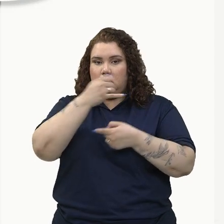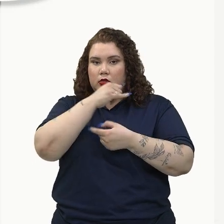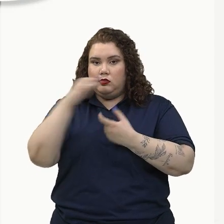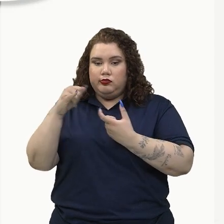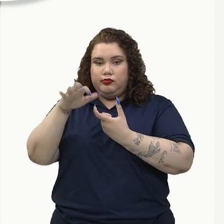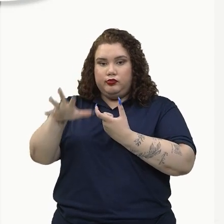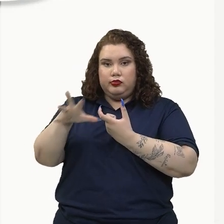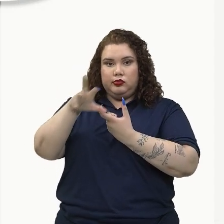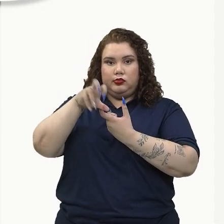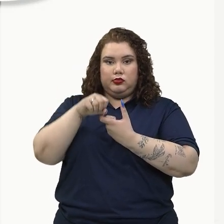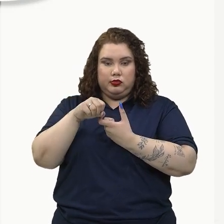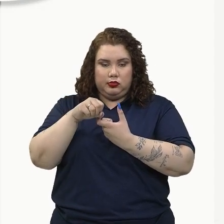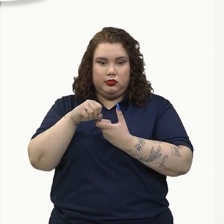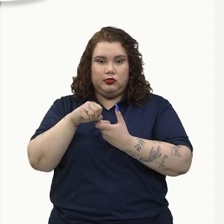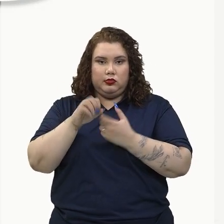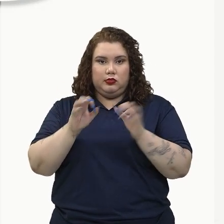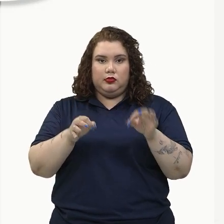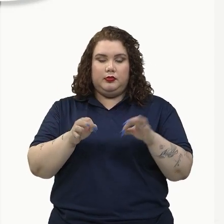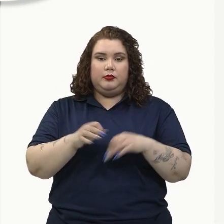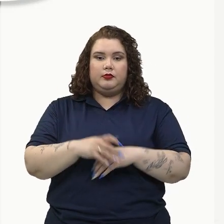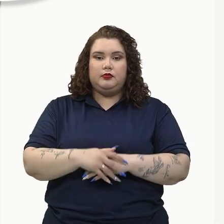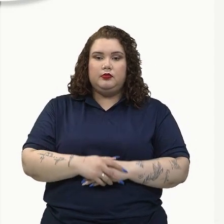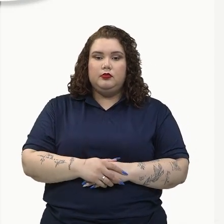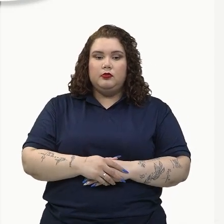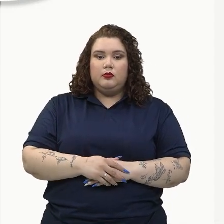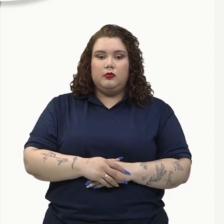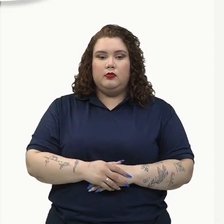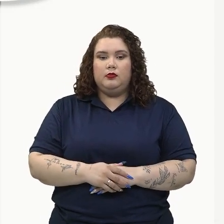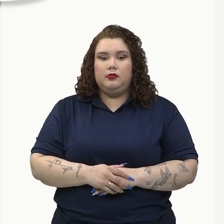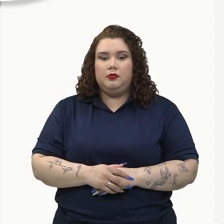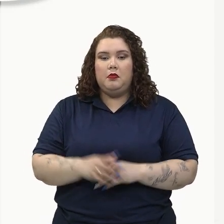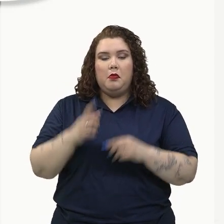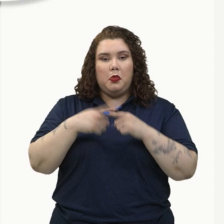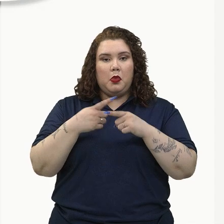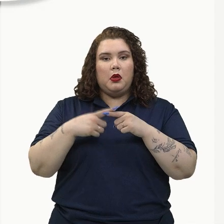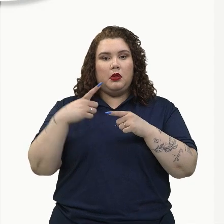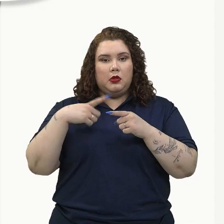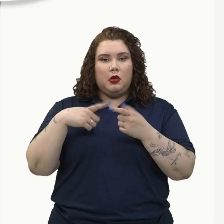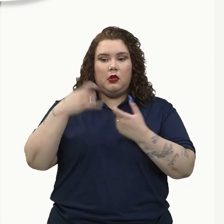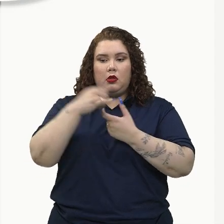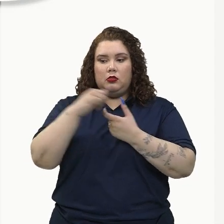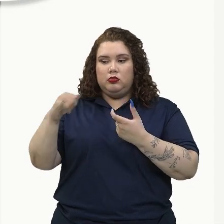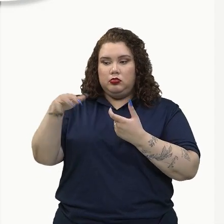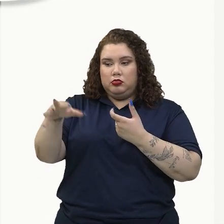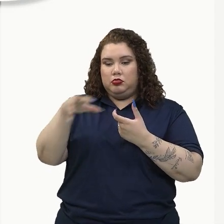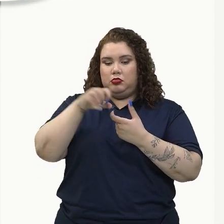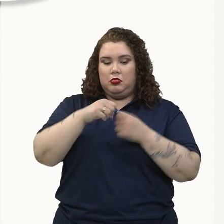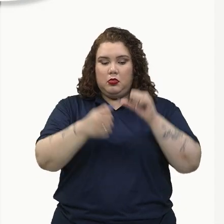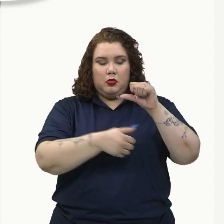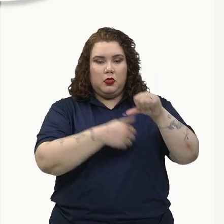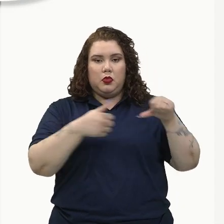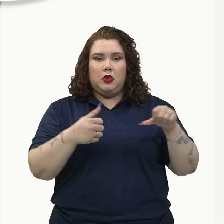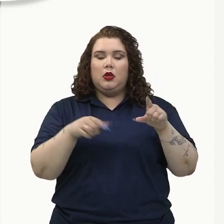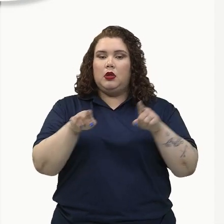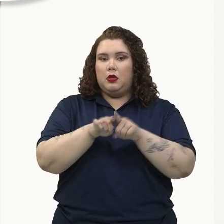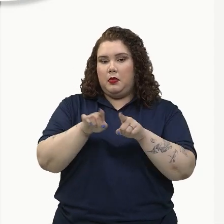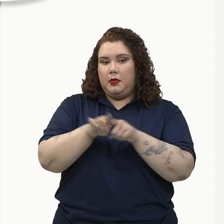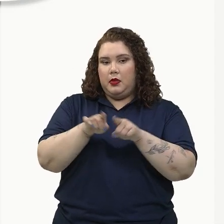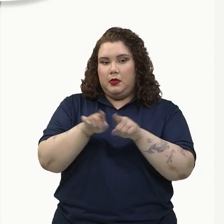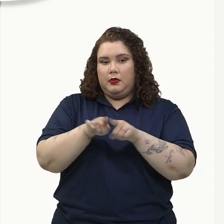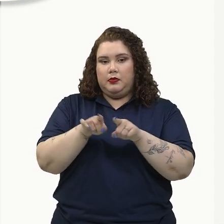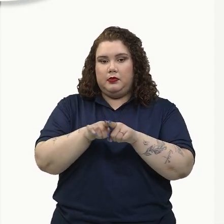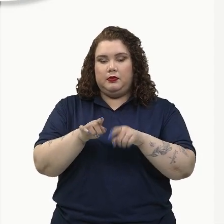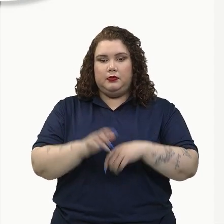Receptores a gente pode considerar como um receptor, porque ele recebe energia elétrica e transforma essa energia elétrica em outra modalidade, né?